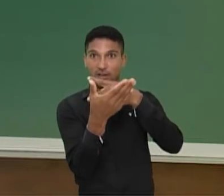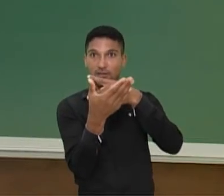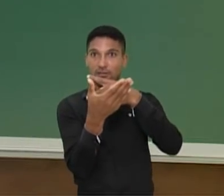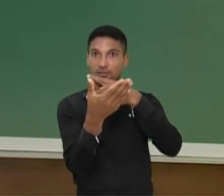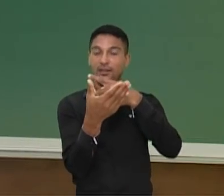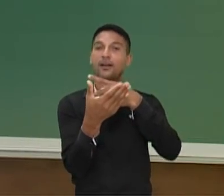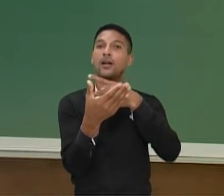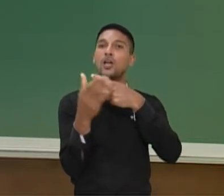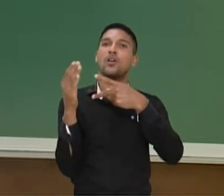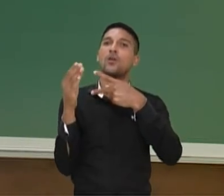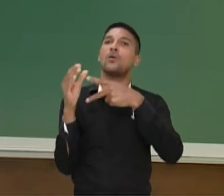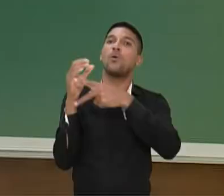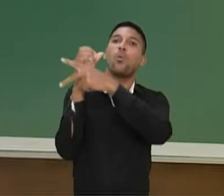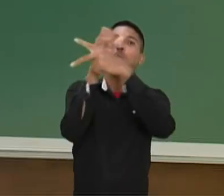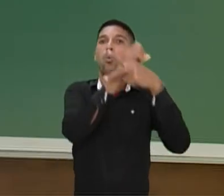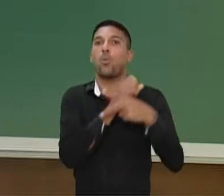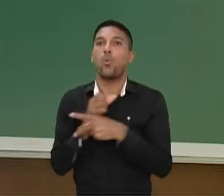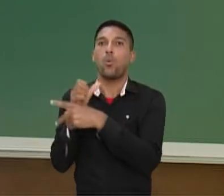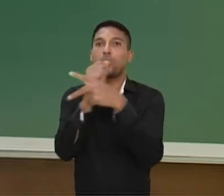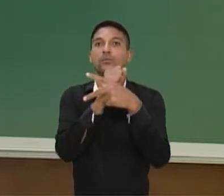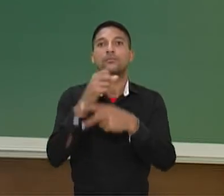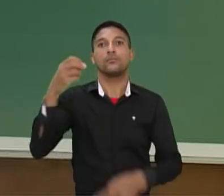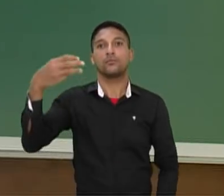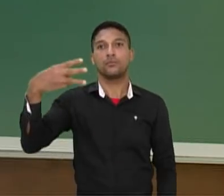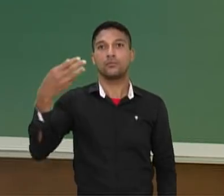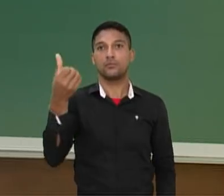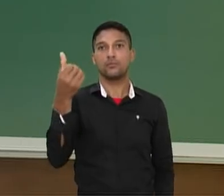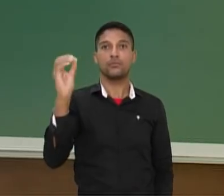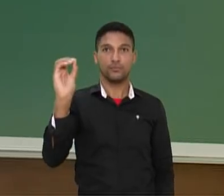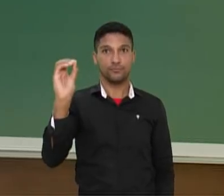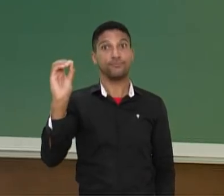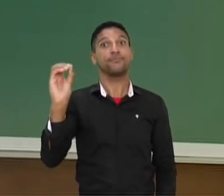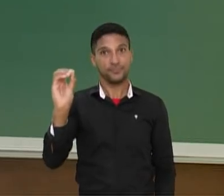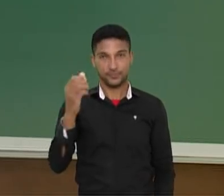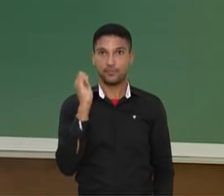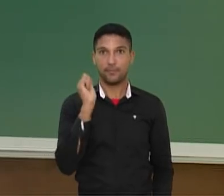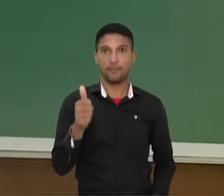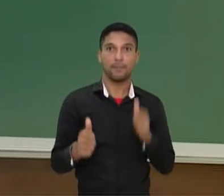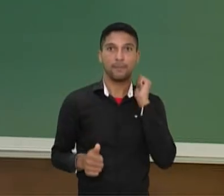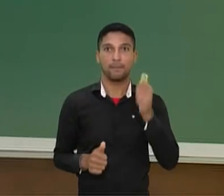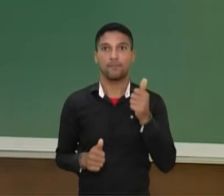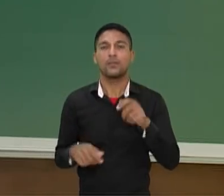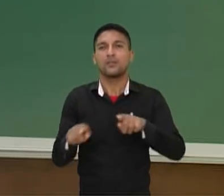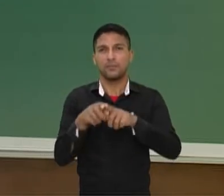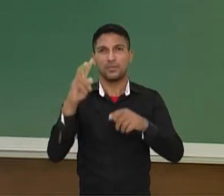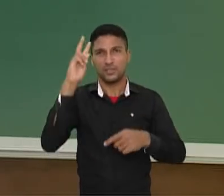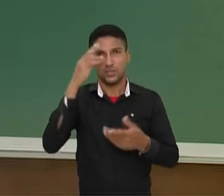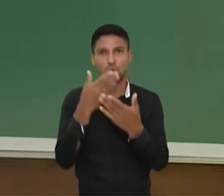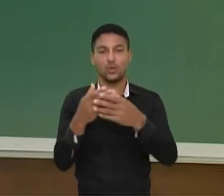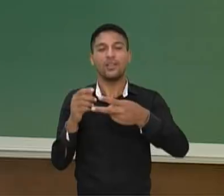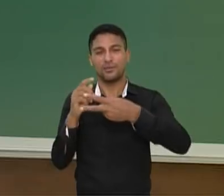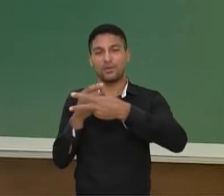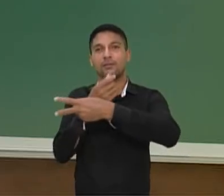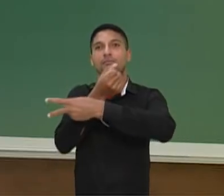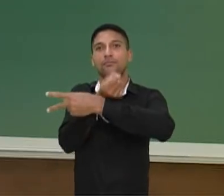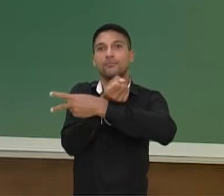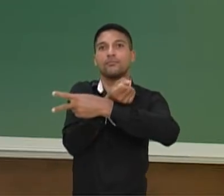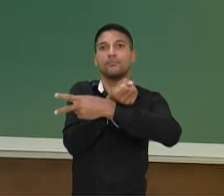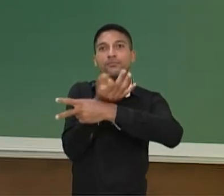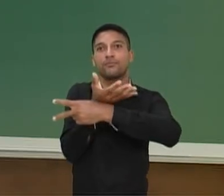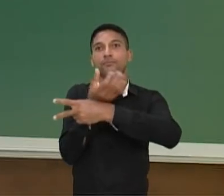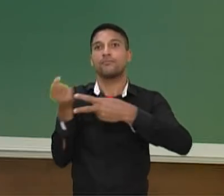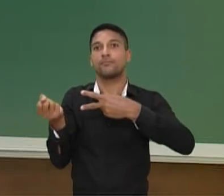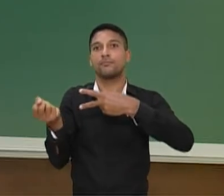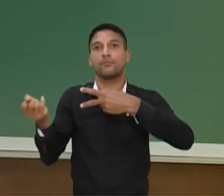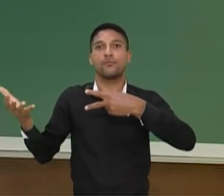tranquilo. E nós vimos algumas resoluções de equação no primeiro grau. Letra para um lado, número para o outro, lembram disso?